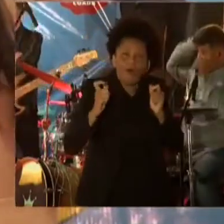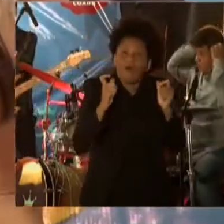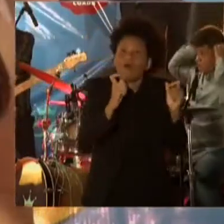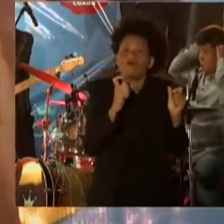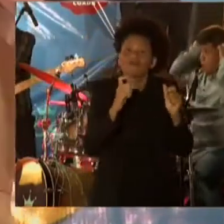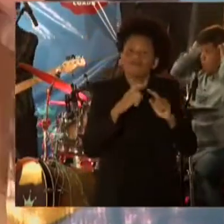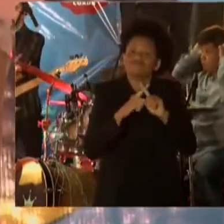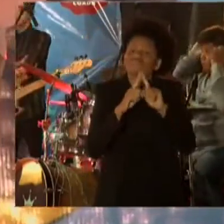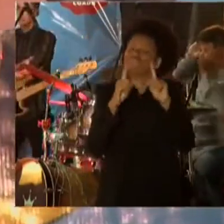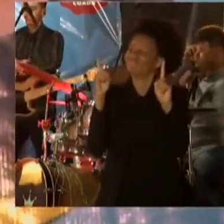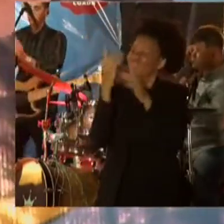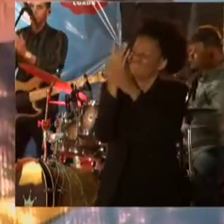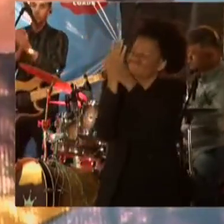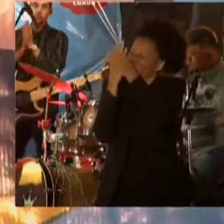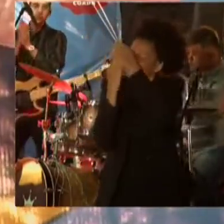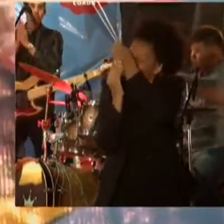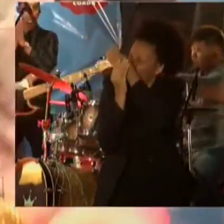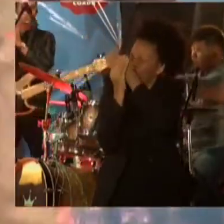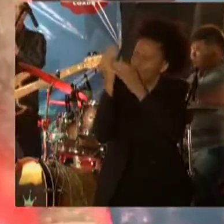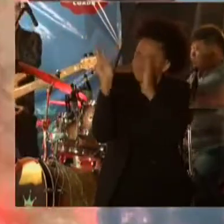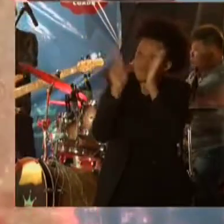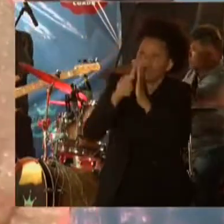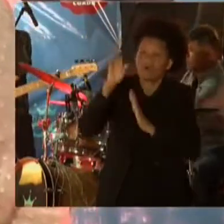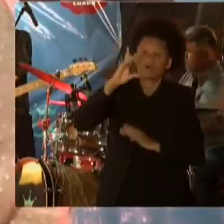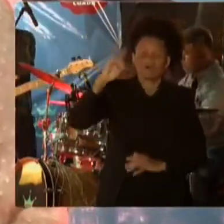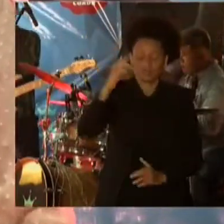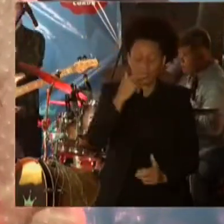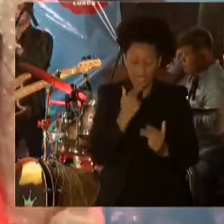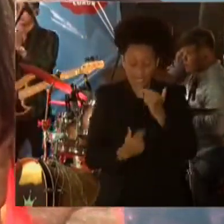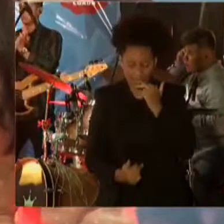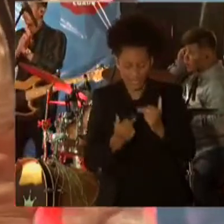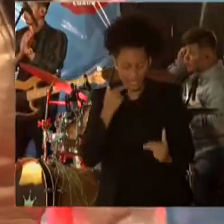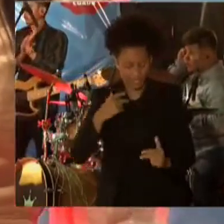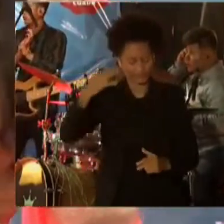não fosse a mão dEle?